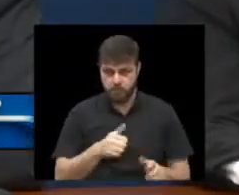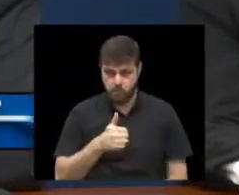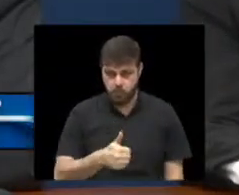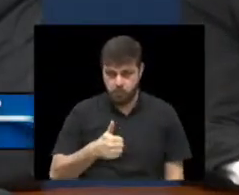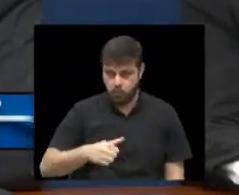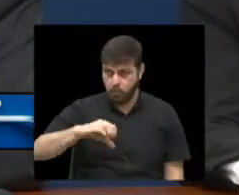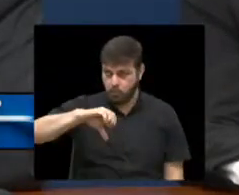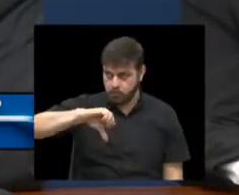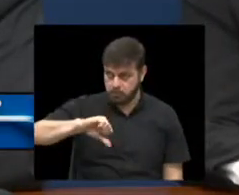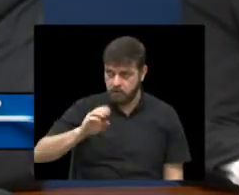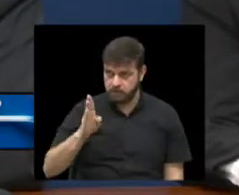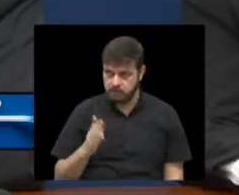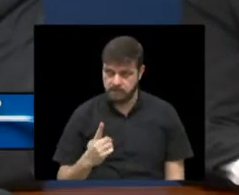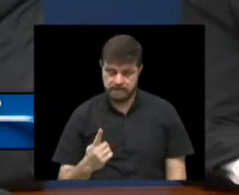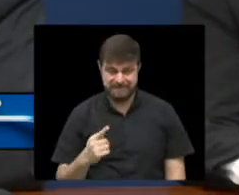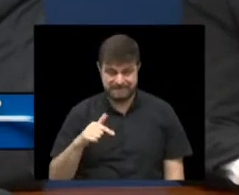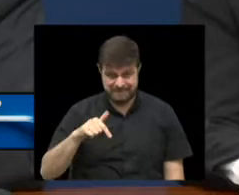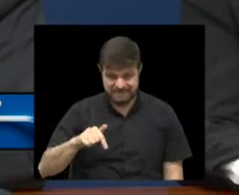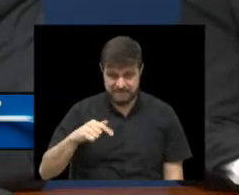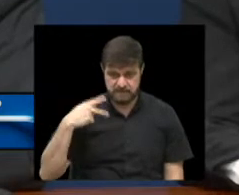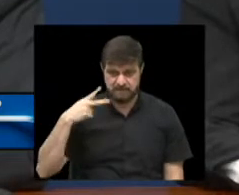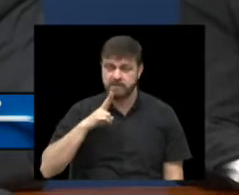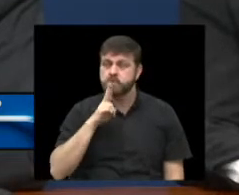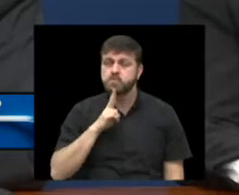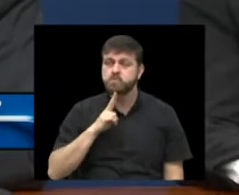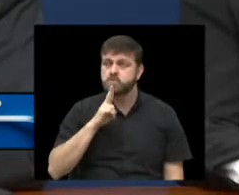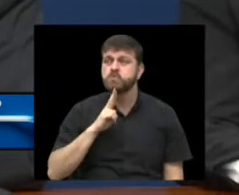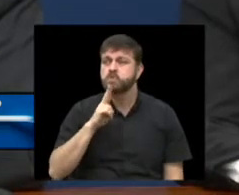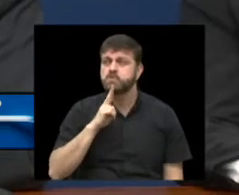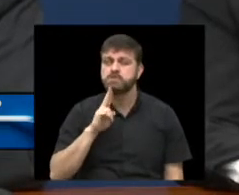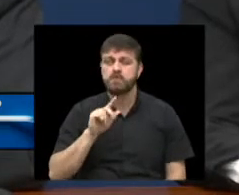lei 119/2017, processo